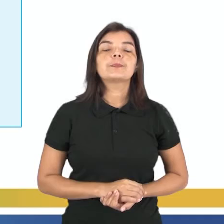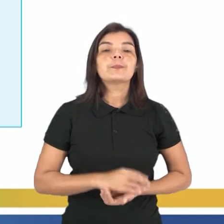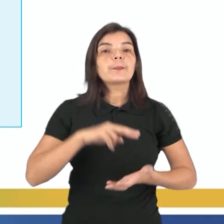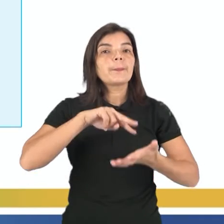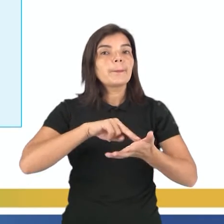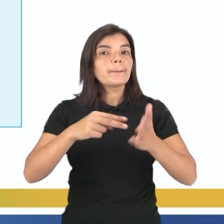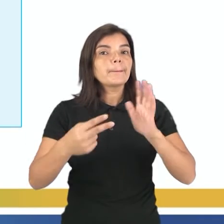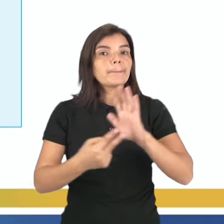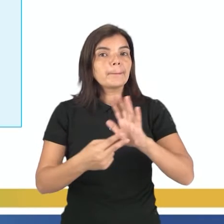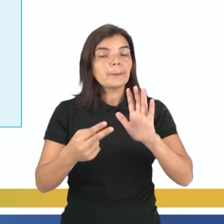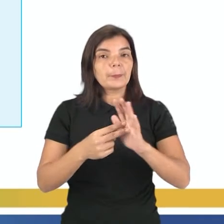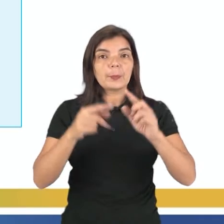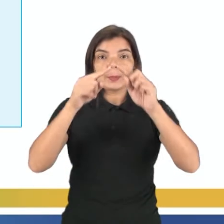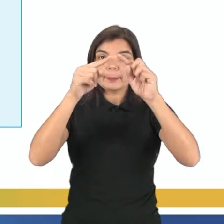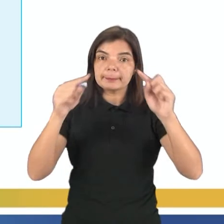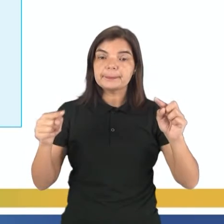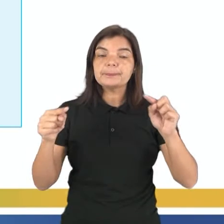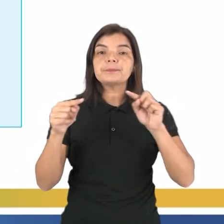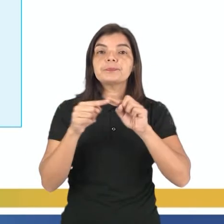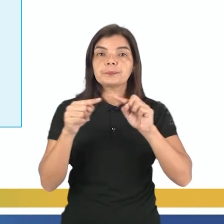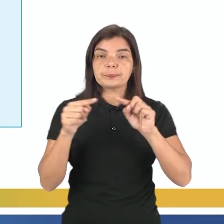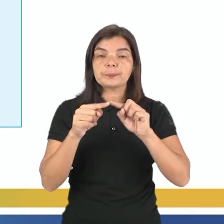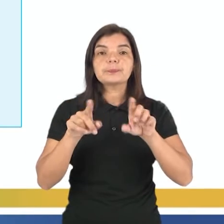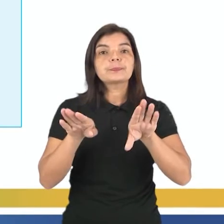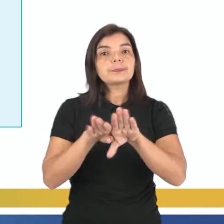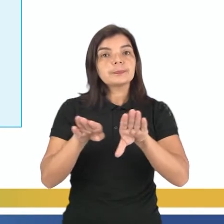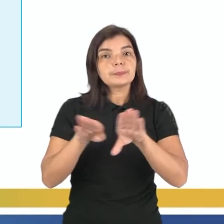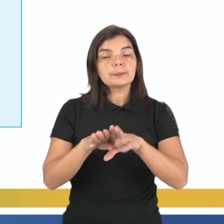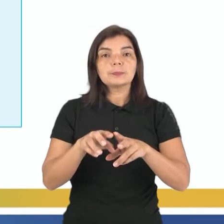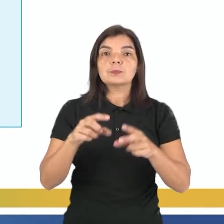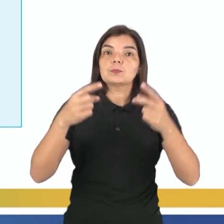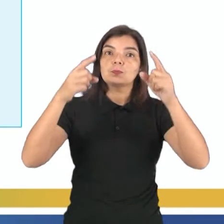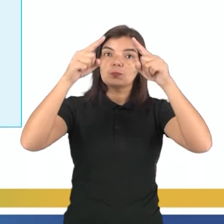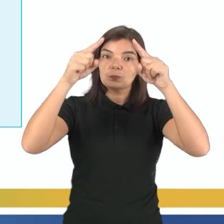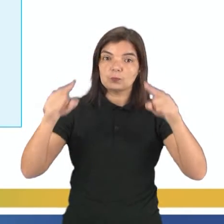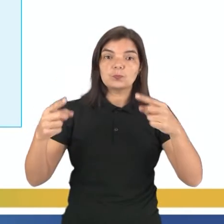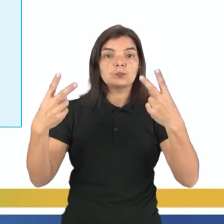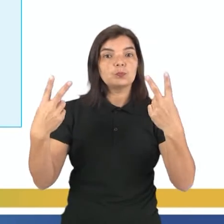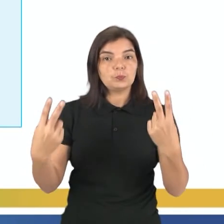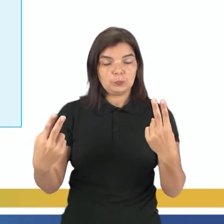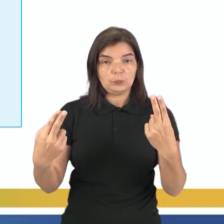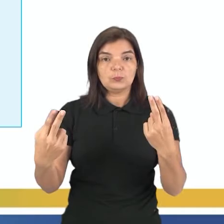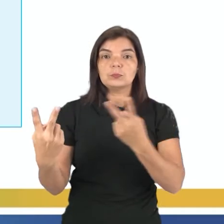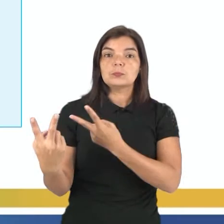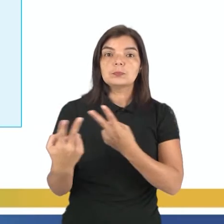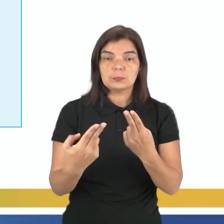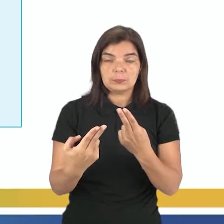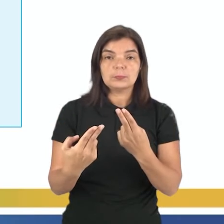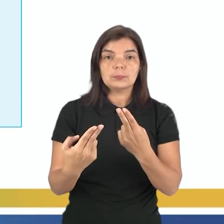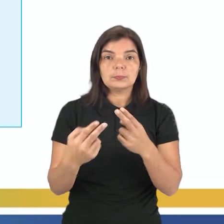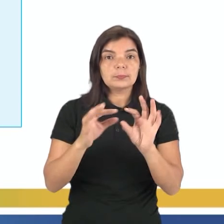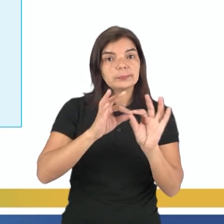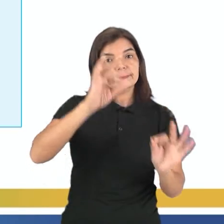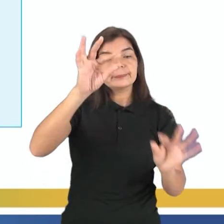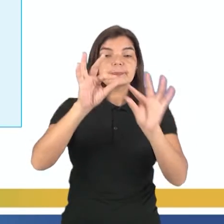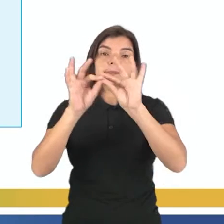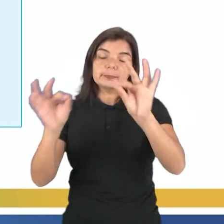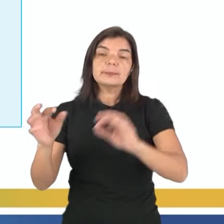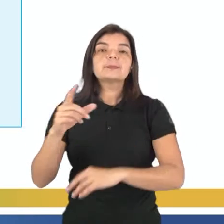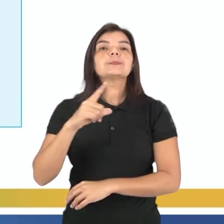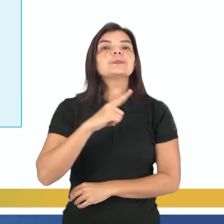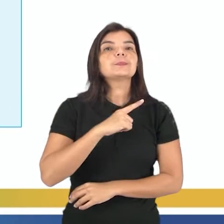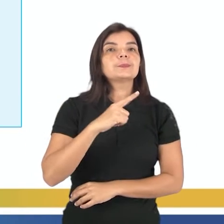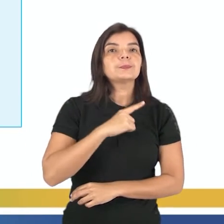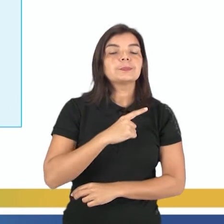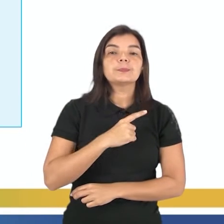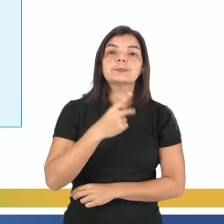Ou seja, no triângulo isósceles, além de ter dois lados com a mesma medida de comprimento, nós também